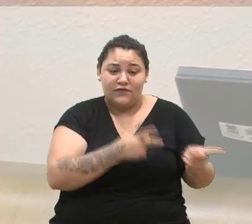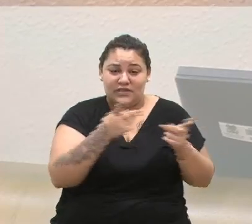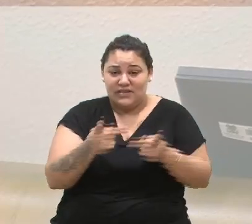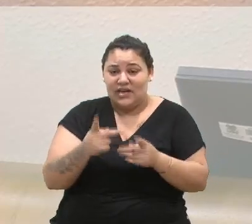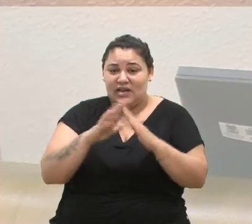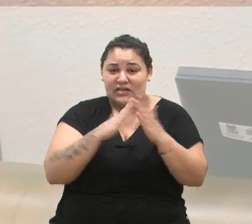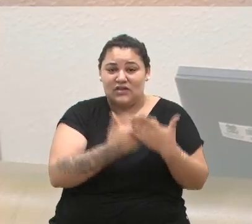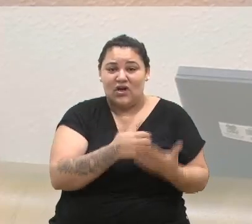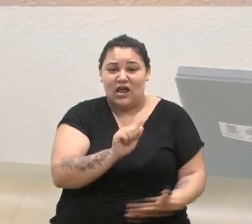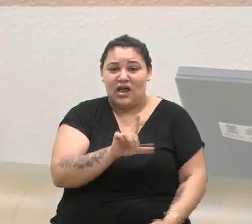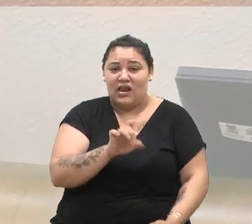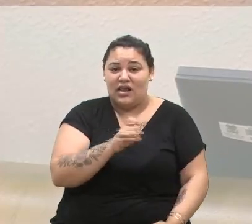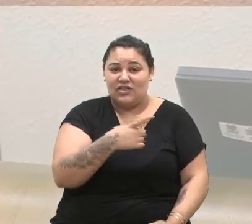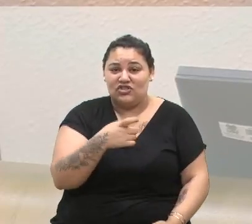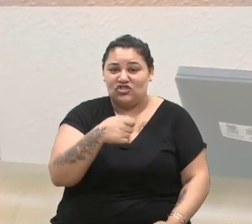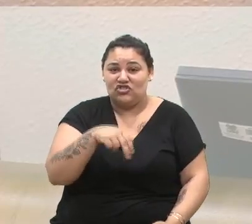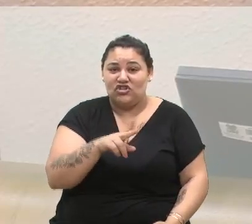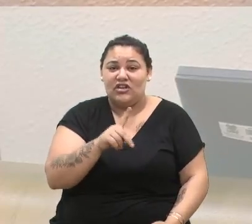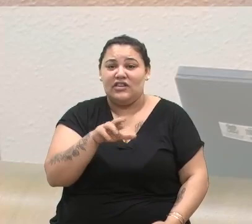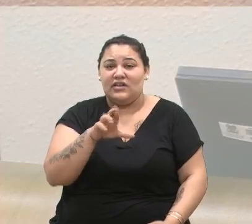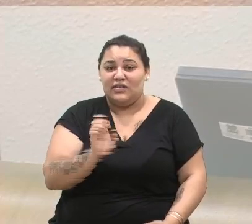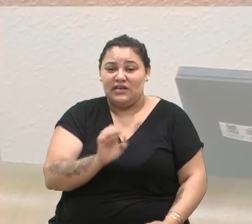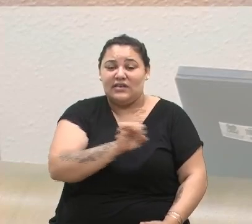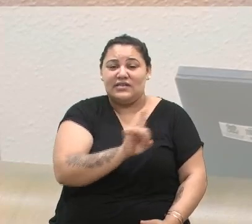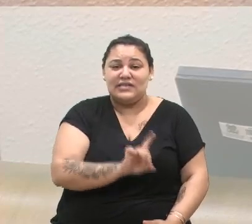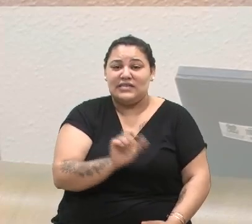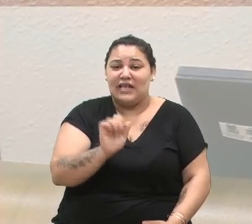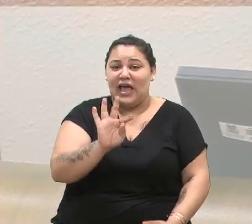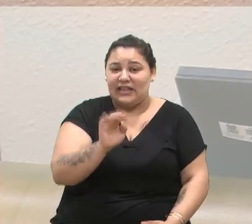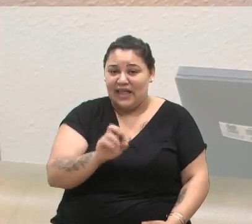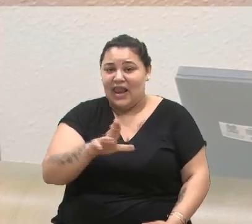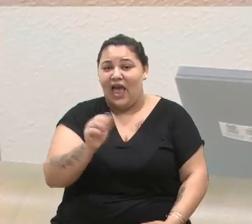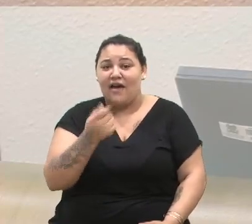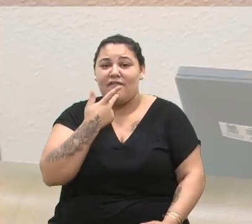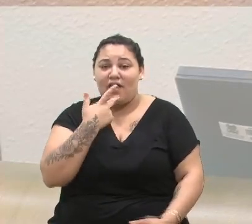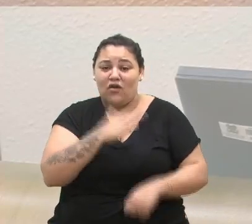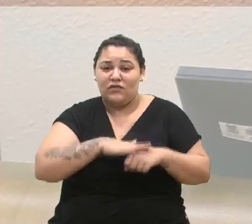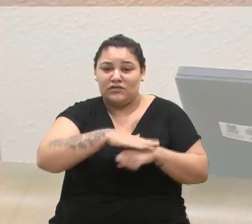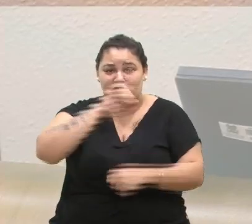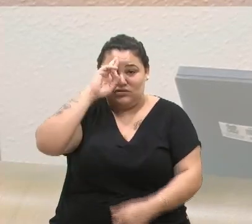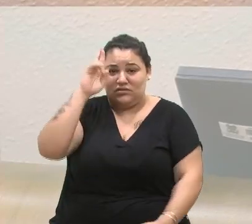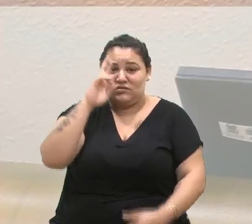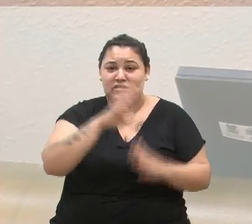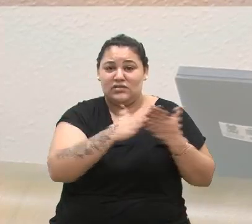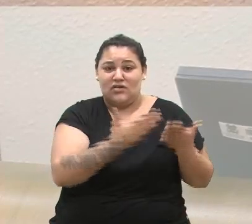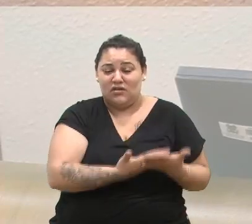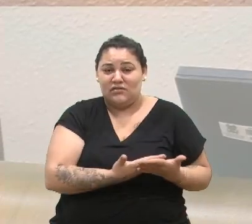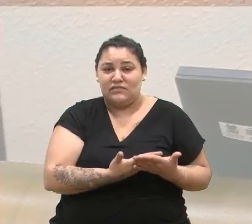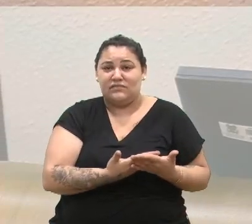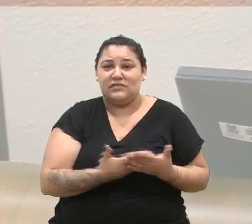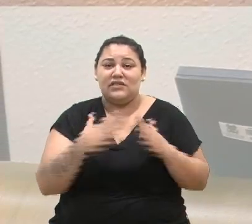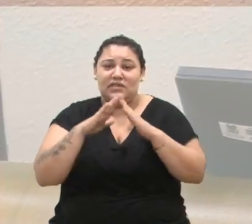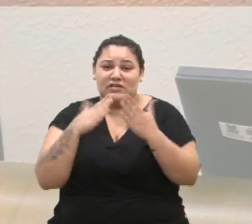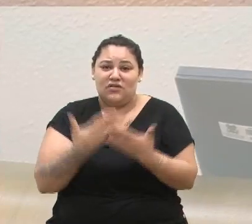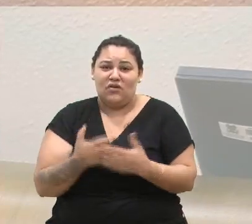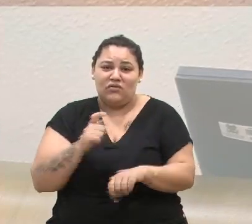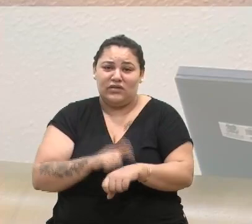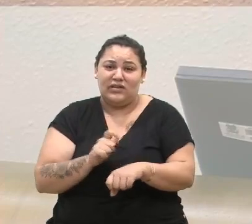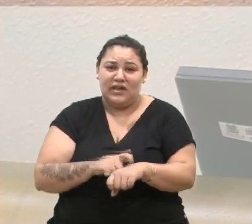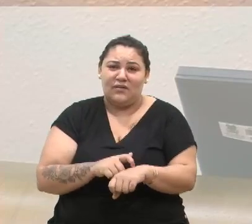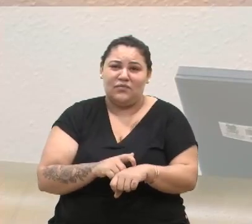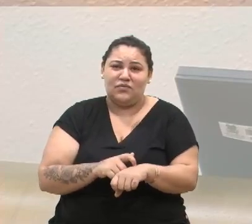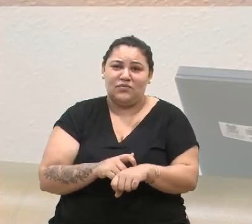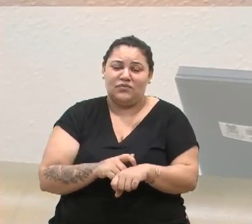Alexandre Zatra, falei com a direção também da escola, e a escola estava praticamente algum tempo atrás perdida,